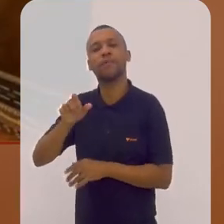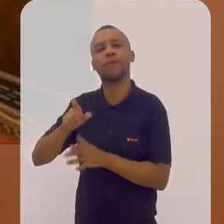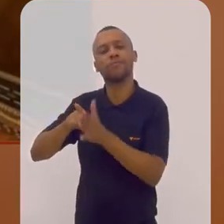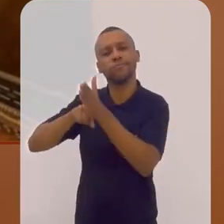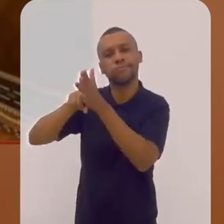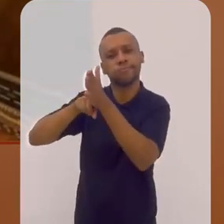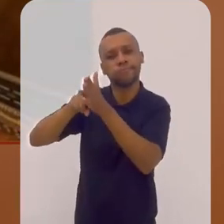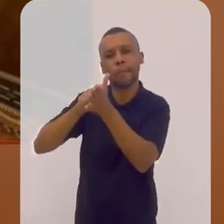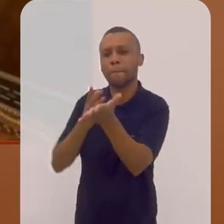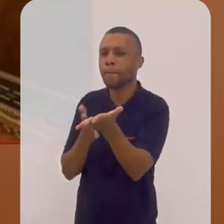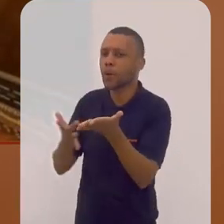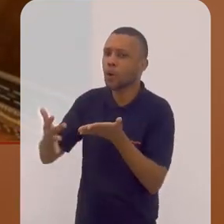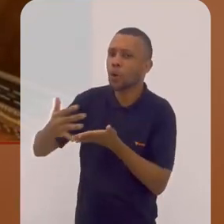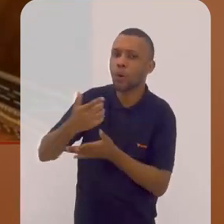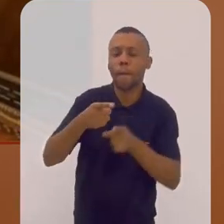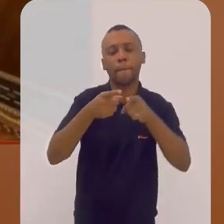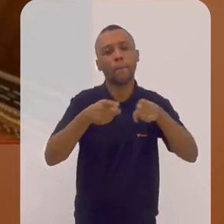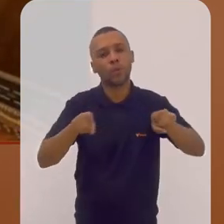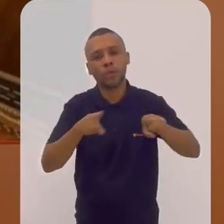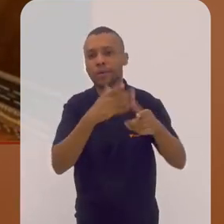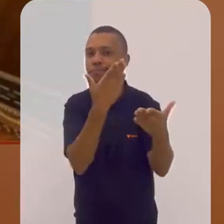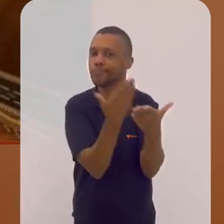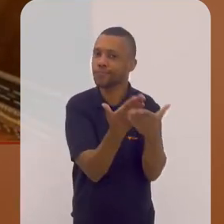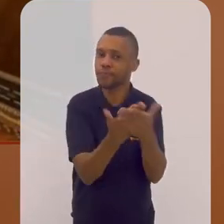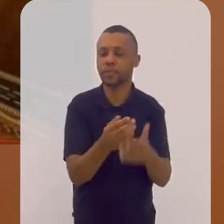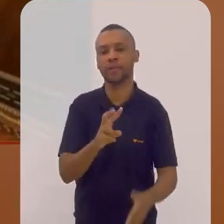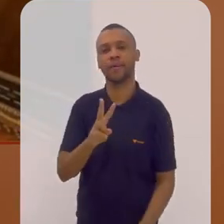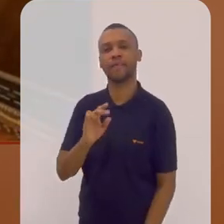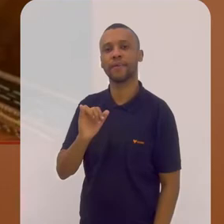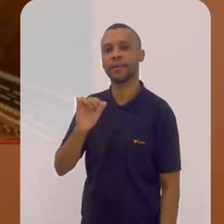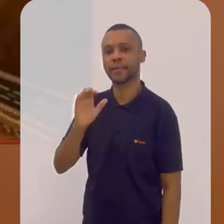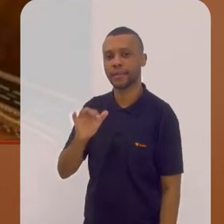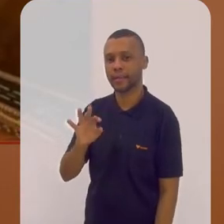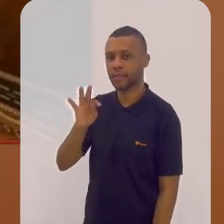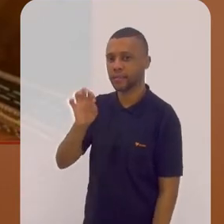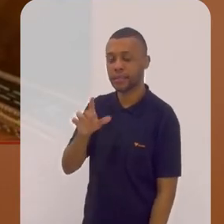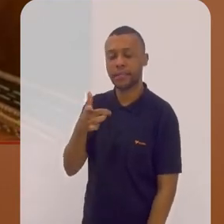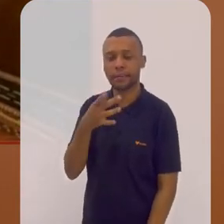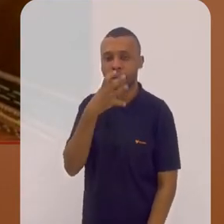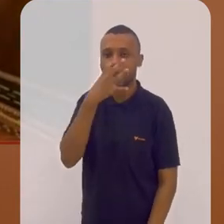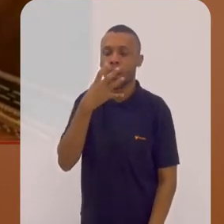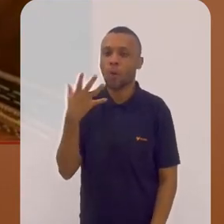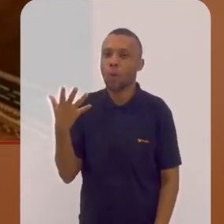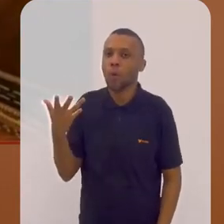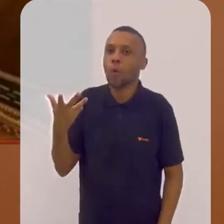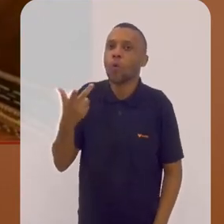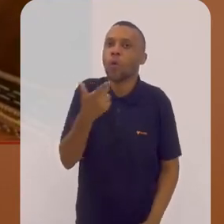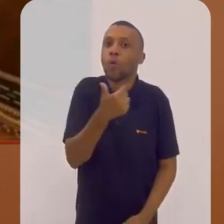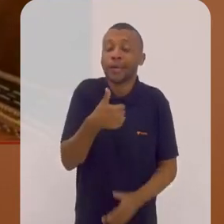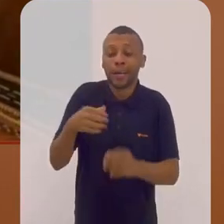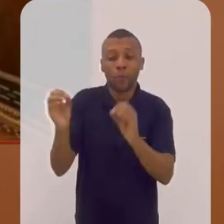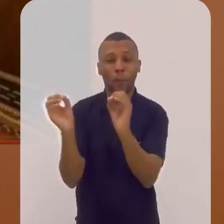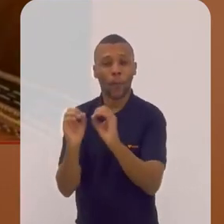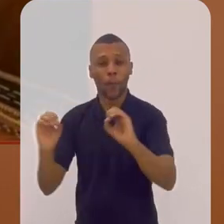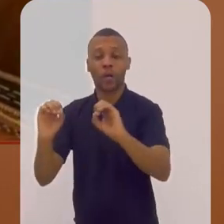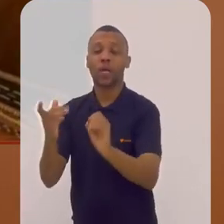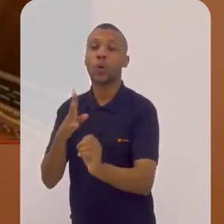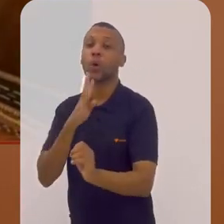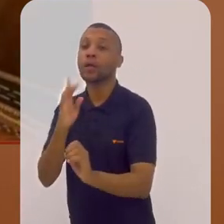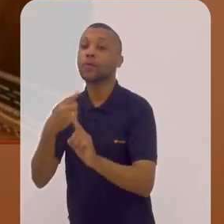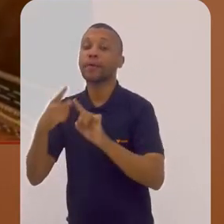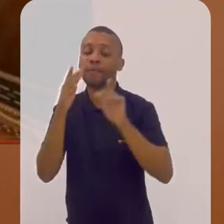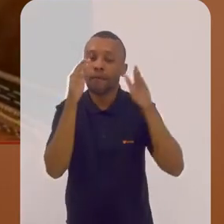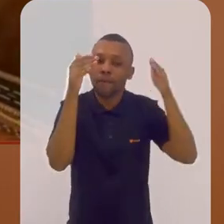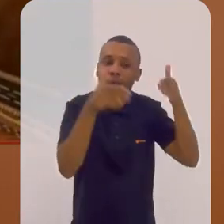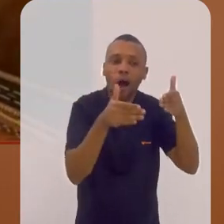foi levantado pelo musicólogo Vicente Salles, que tem preciosidades que ninguém conhece, porque ficaram restritas